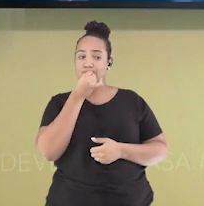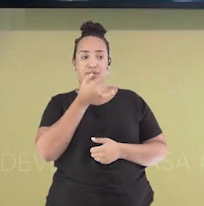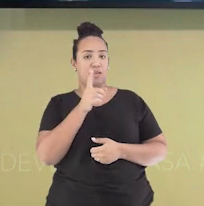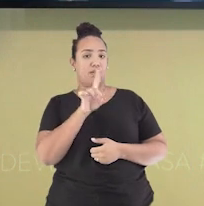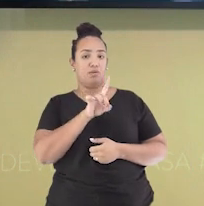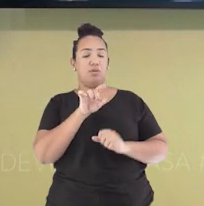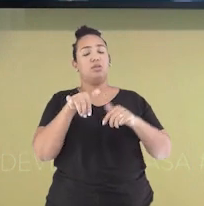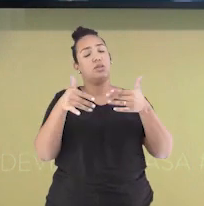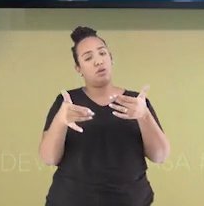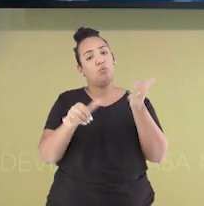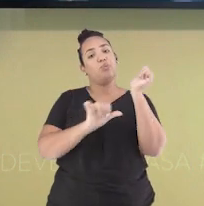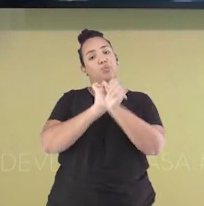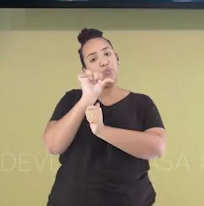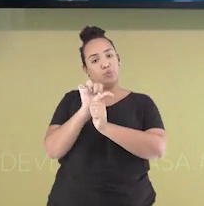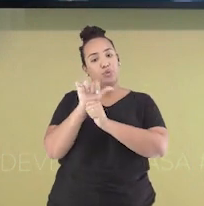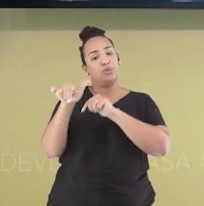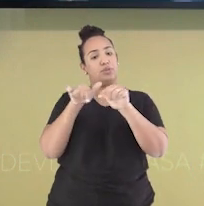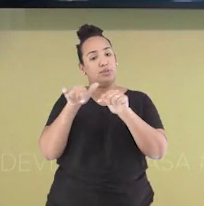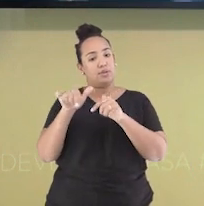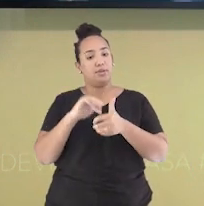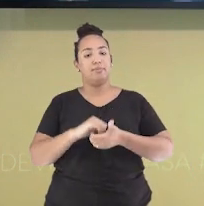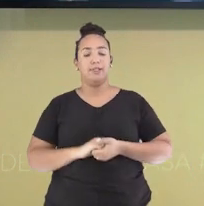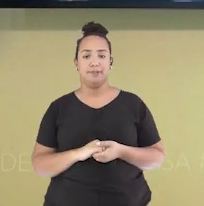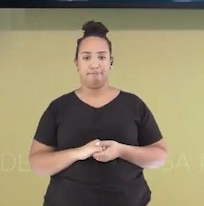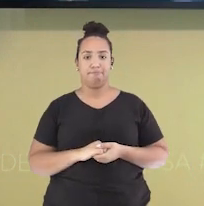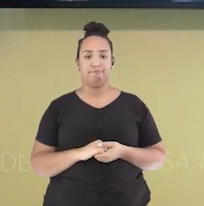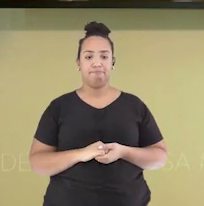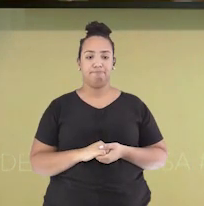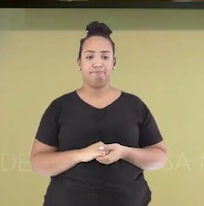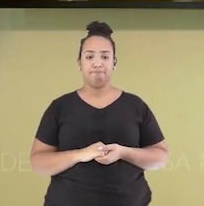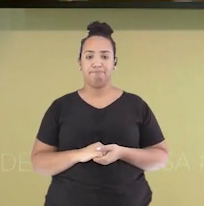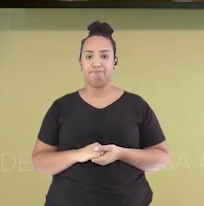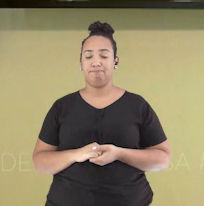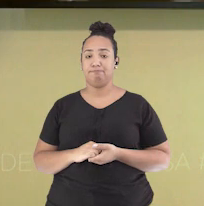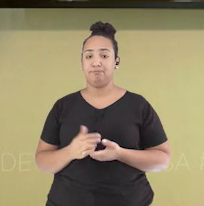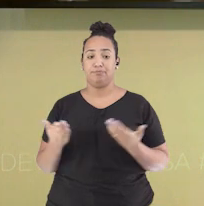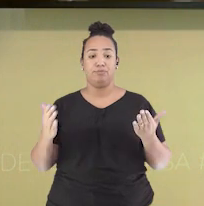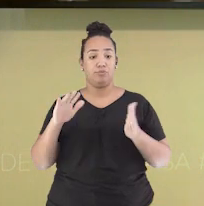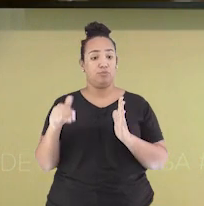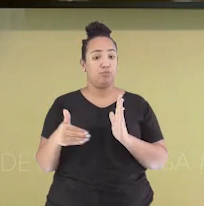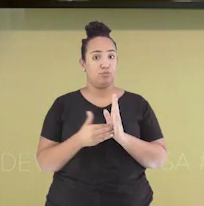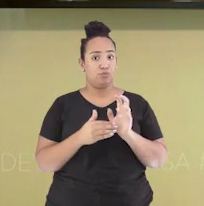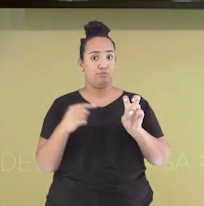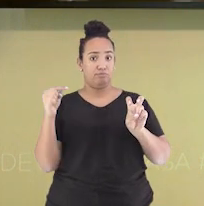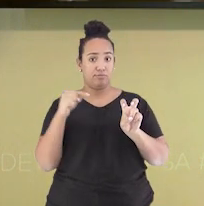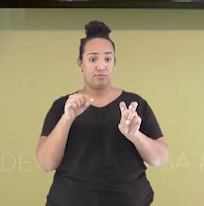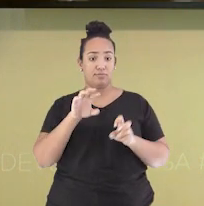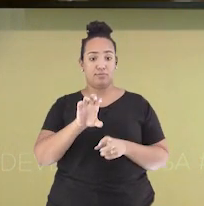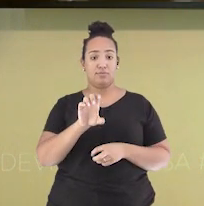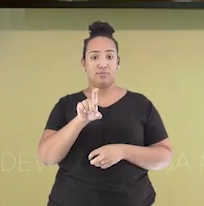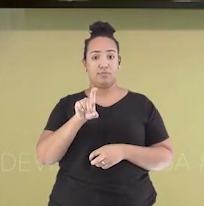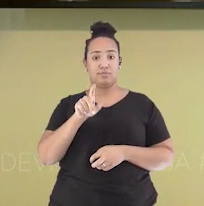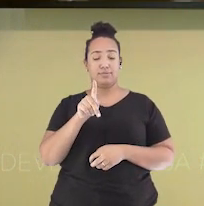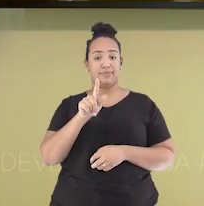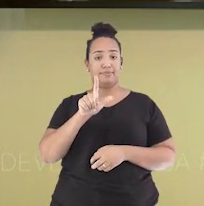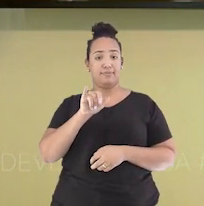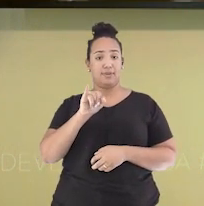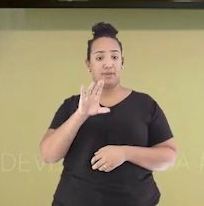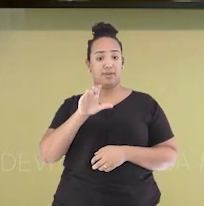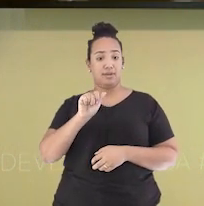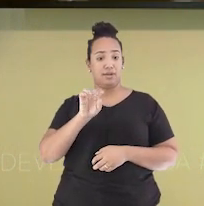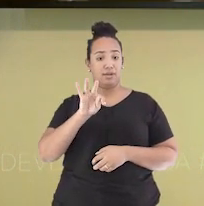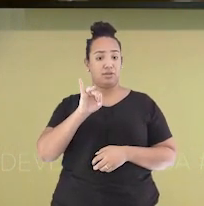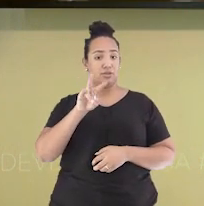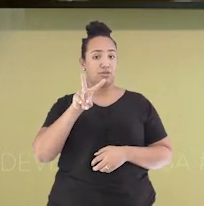mudar de emprego. Penso, logo existo. E por fim, as conjunções coordenativas explicativas